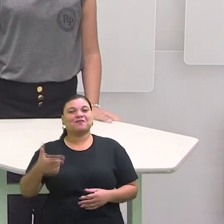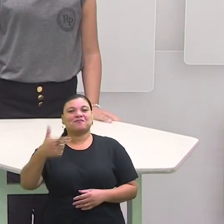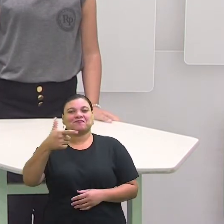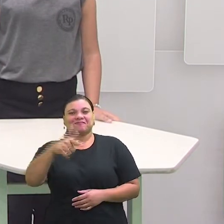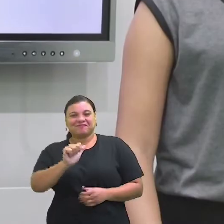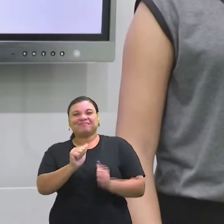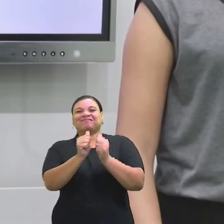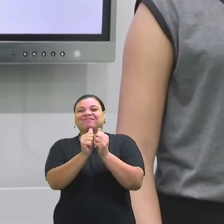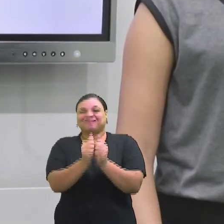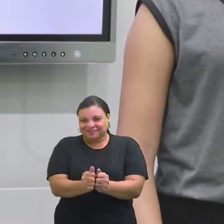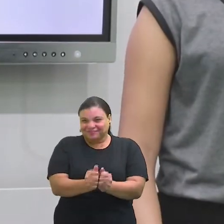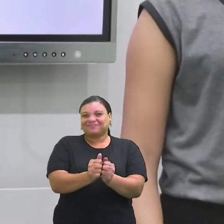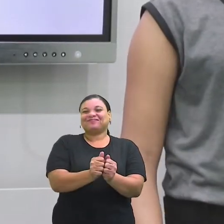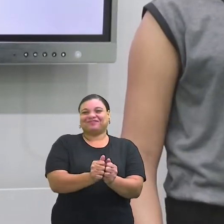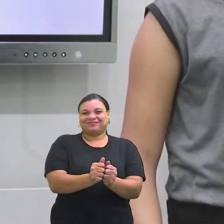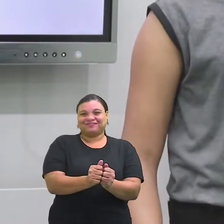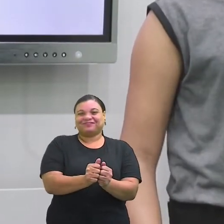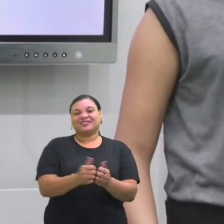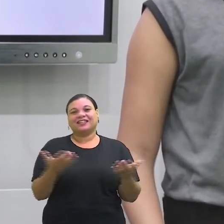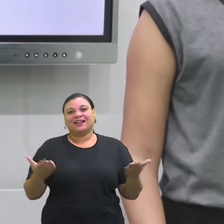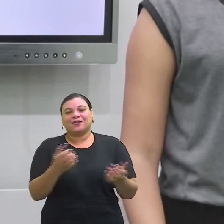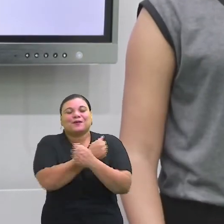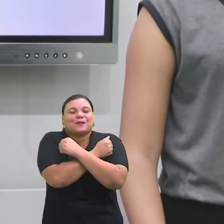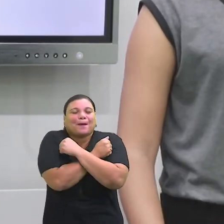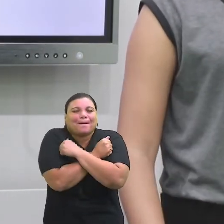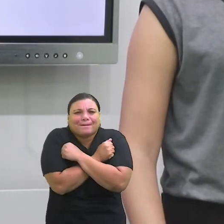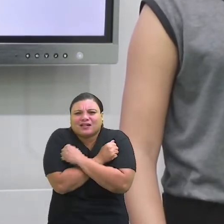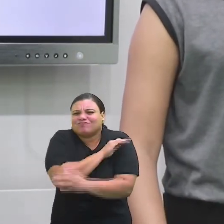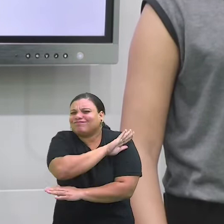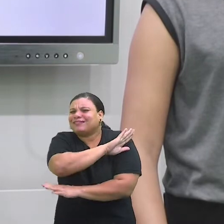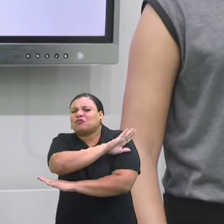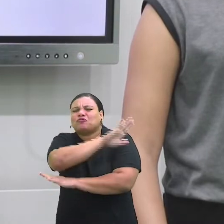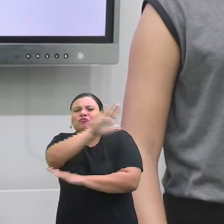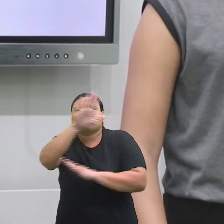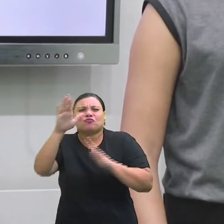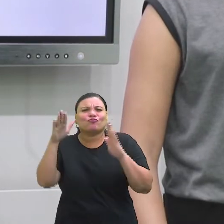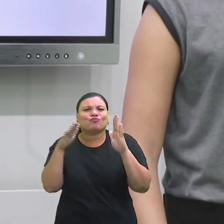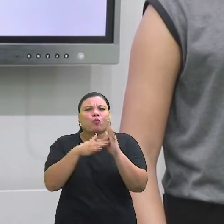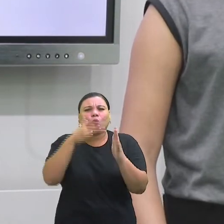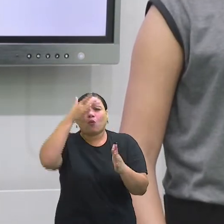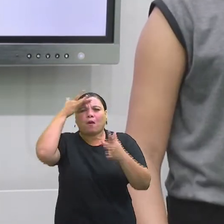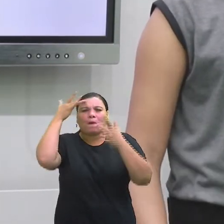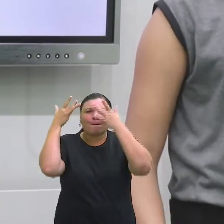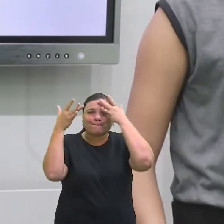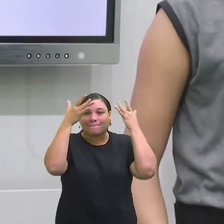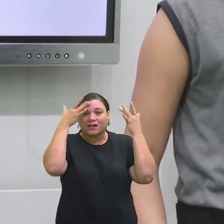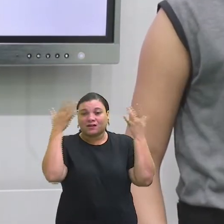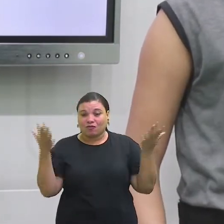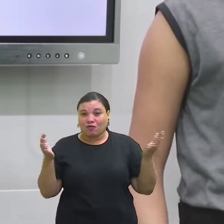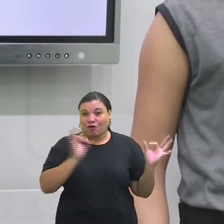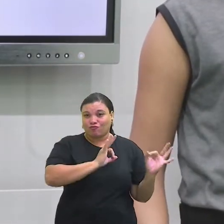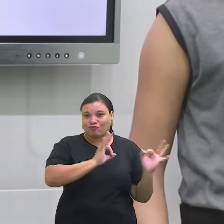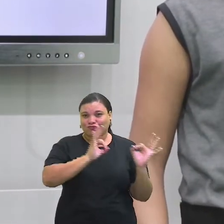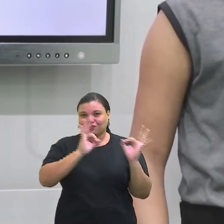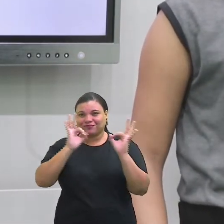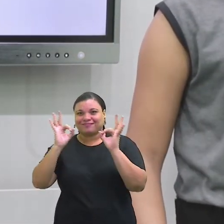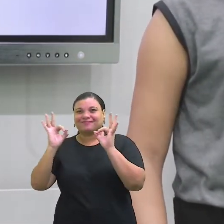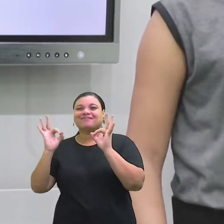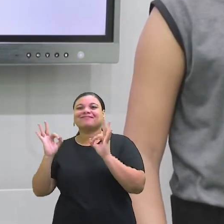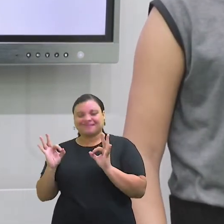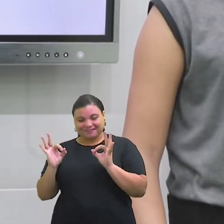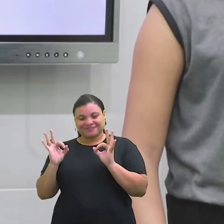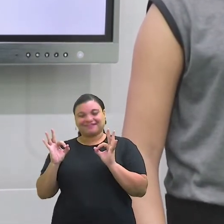Voltamos, pessoal! E eu vou estar aqui mandando um abraço para todo mundo que está aí nos assistindo no Facebook. Um abraço para vocês, tá,